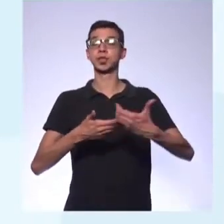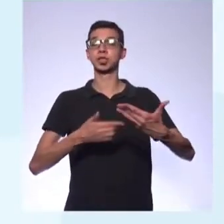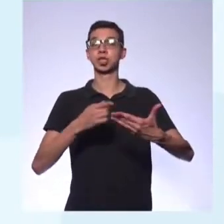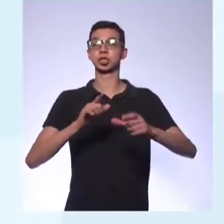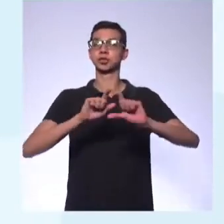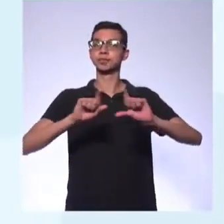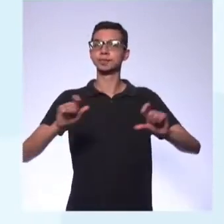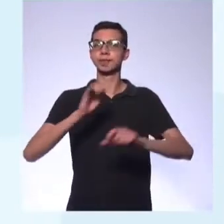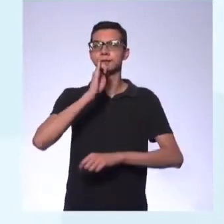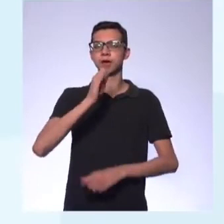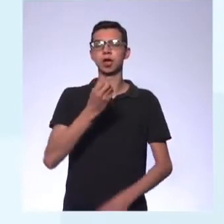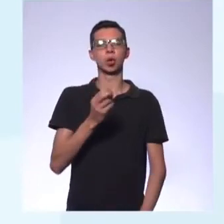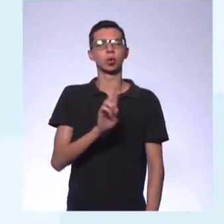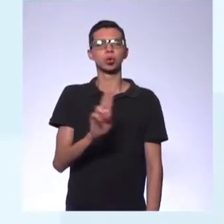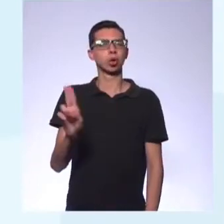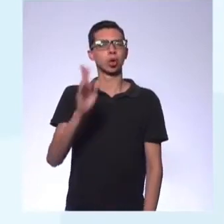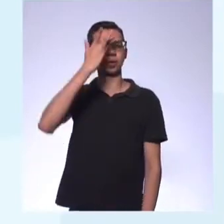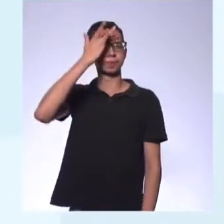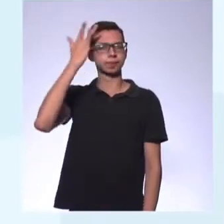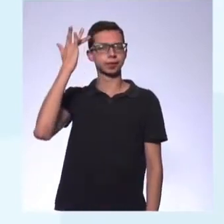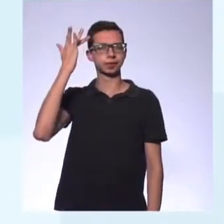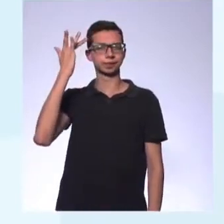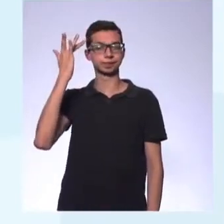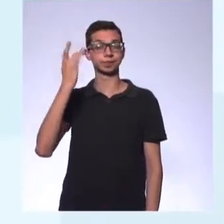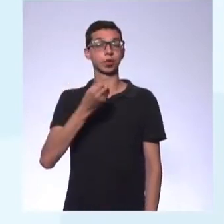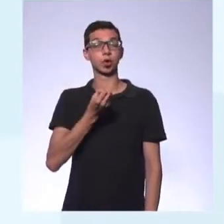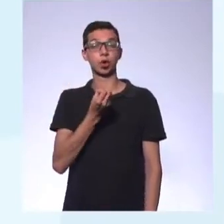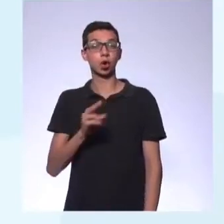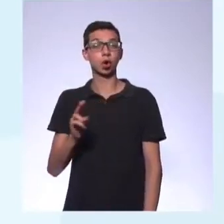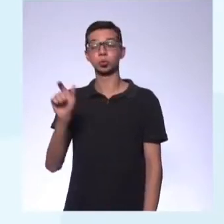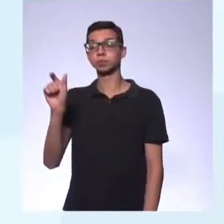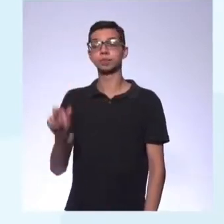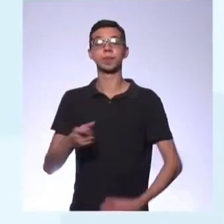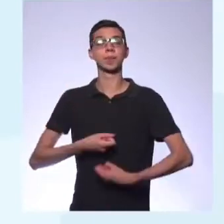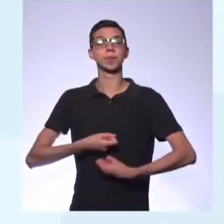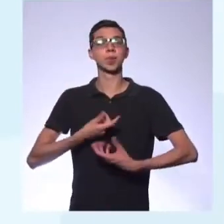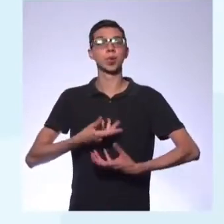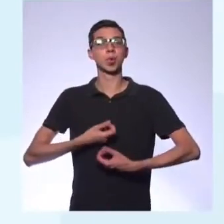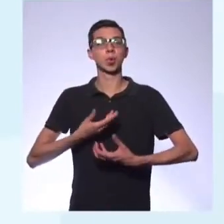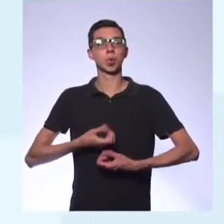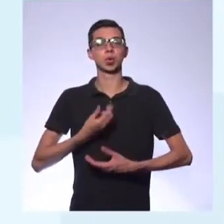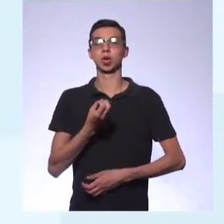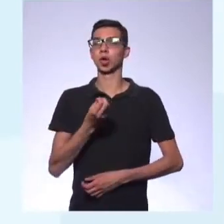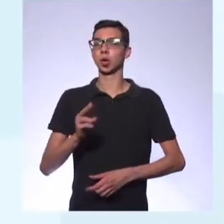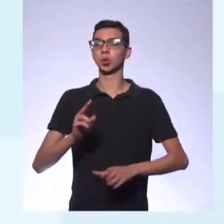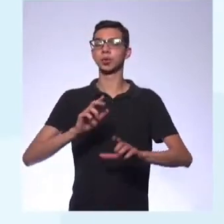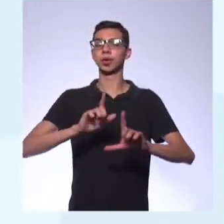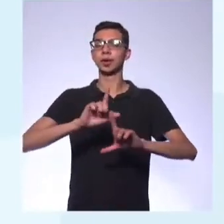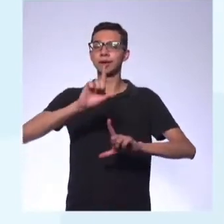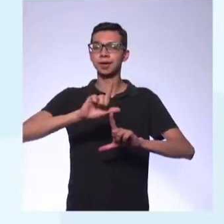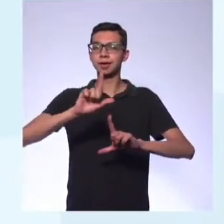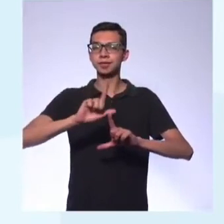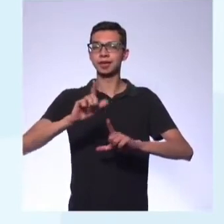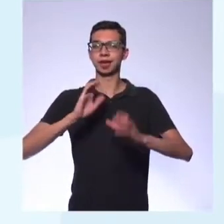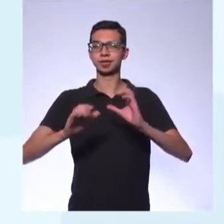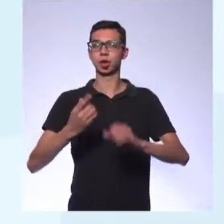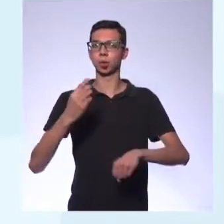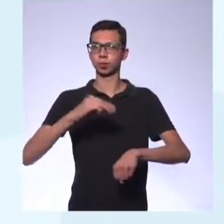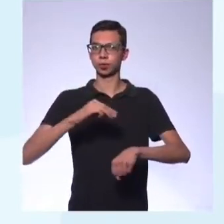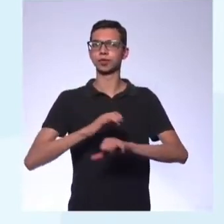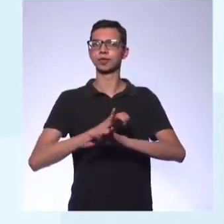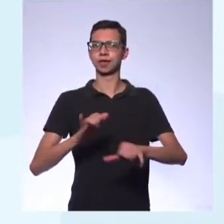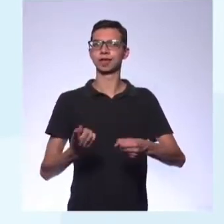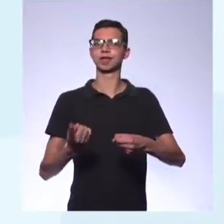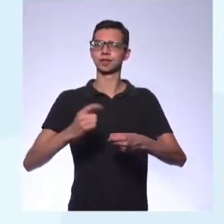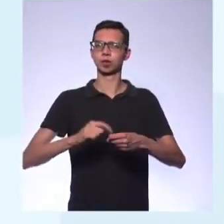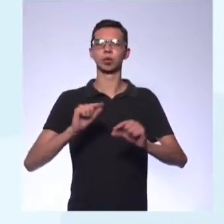o nome de um compositor, um poeta, de uma letra de canção, compartilhe conosco em 1 minuto e nós voltamos.